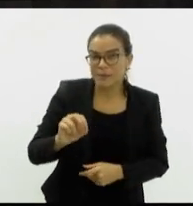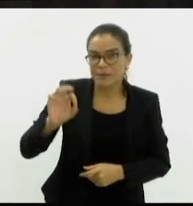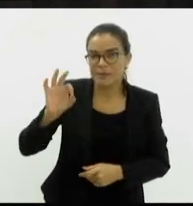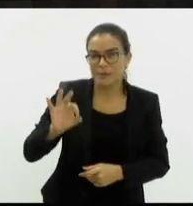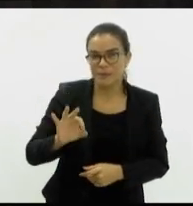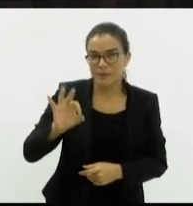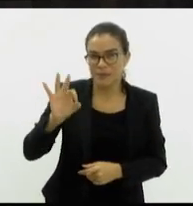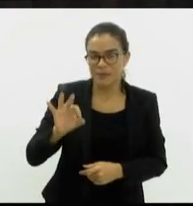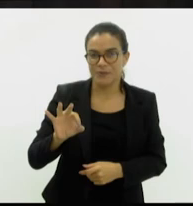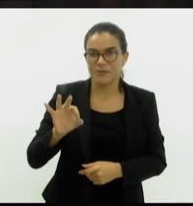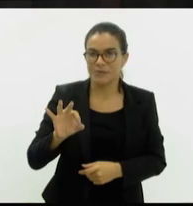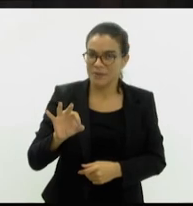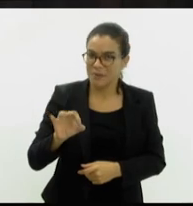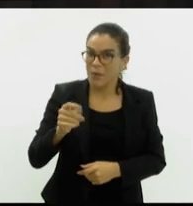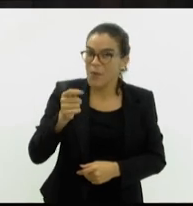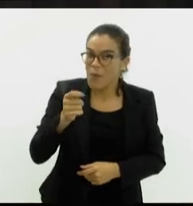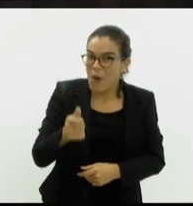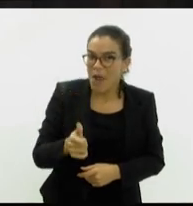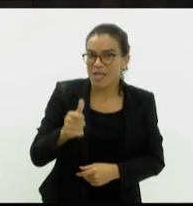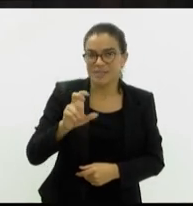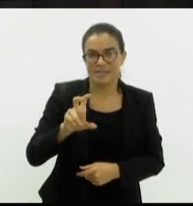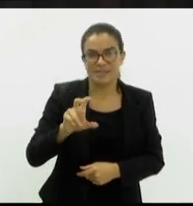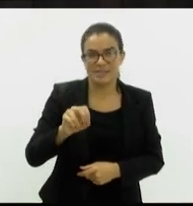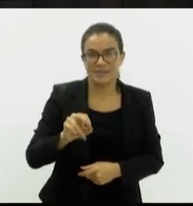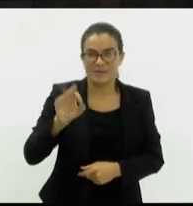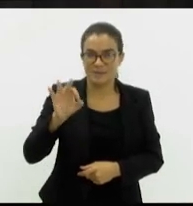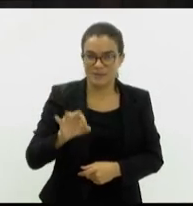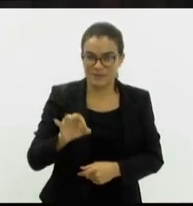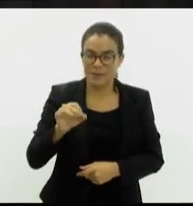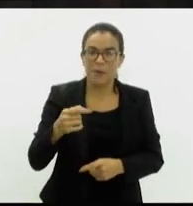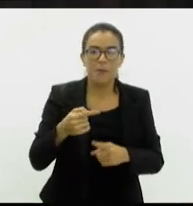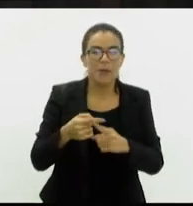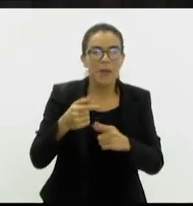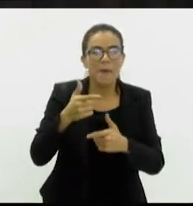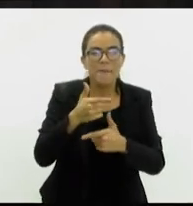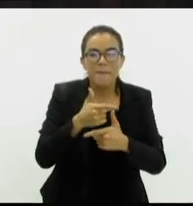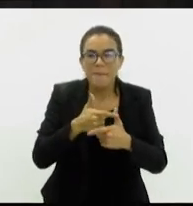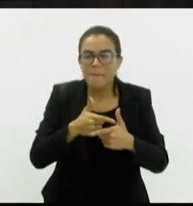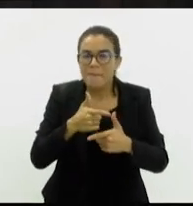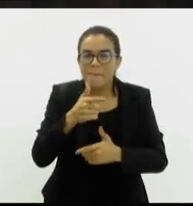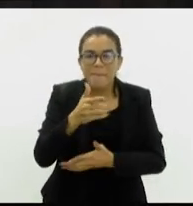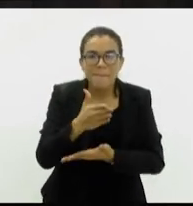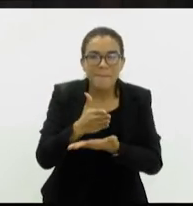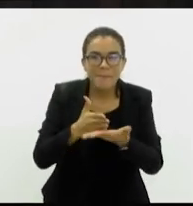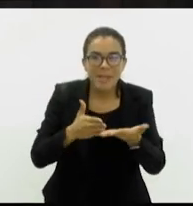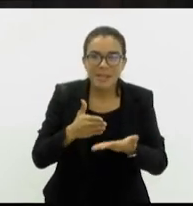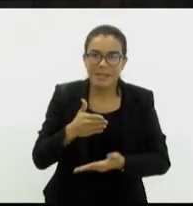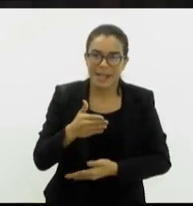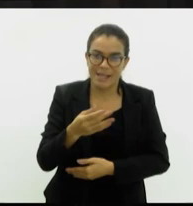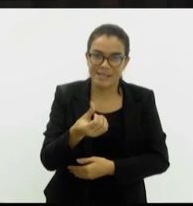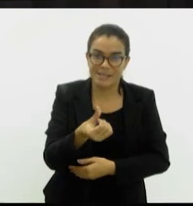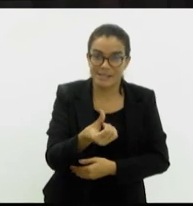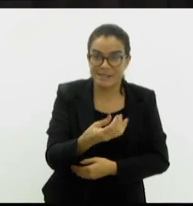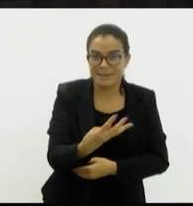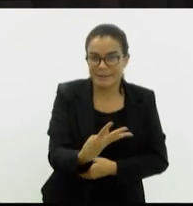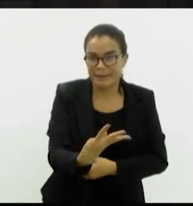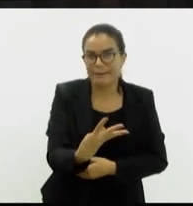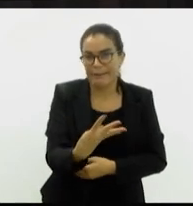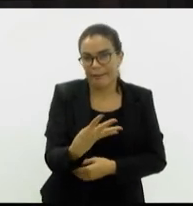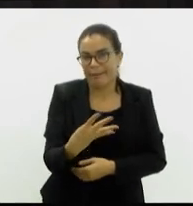50% quase 50% porque a metade de 64 é 32 daria 9 nós temos